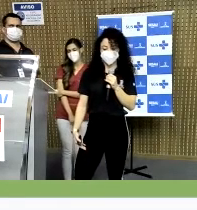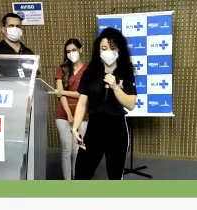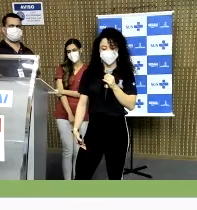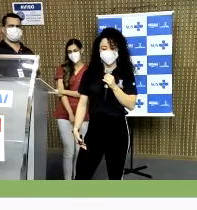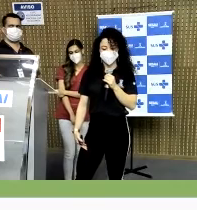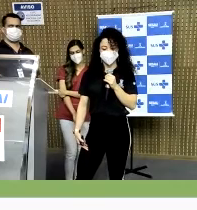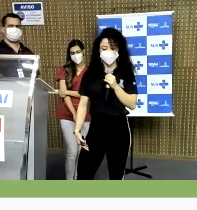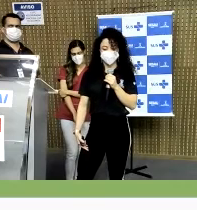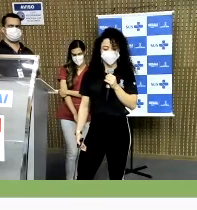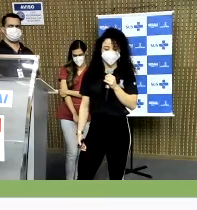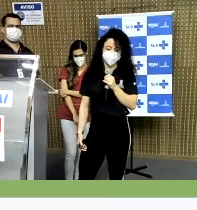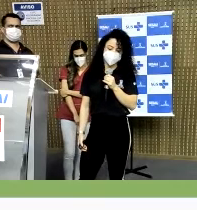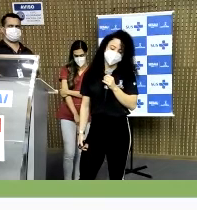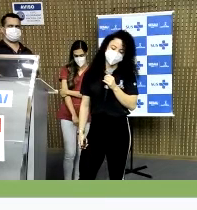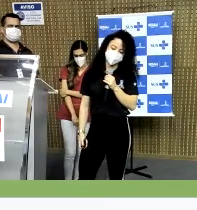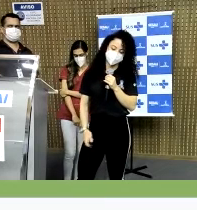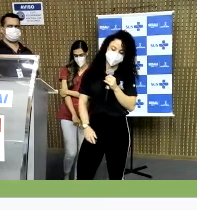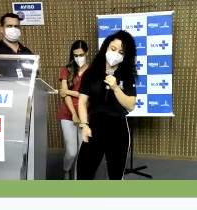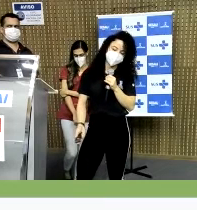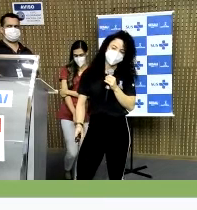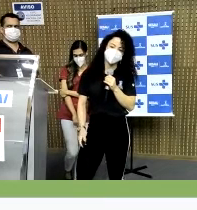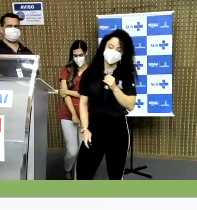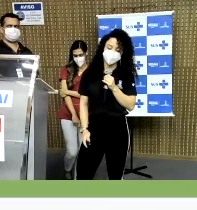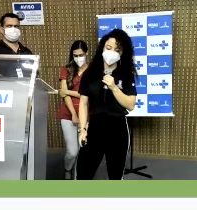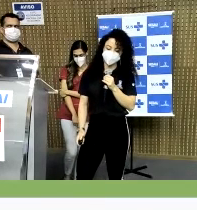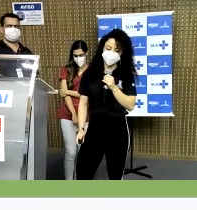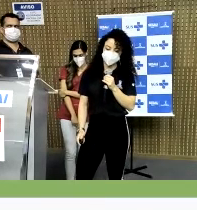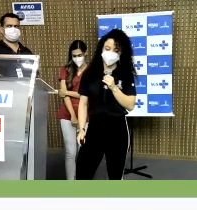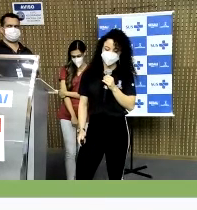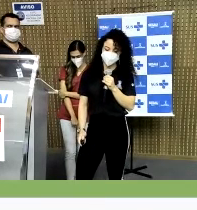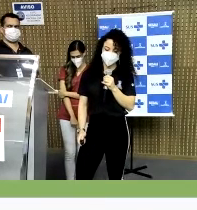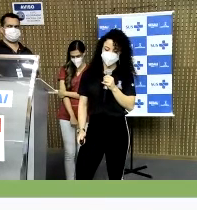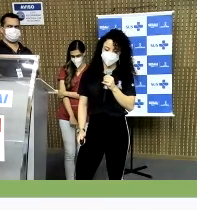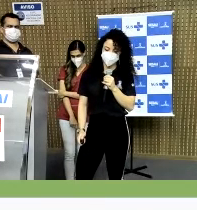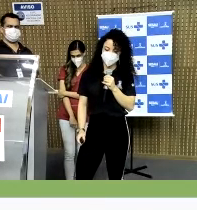domiciliar puérpera na primeira semana pós-parto, infelizmente a gente não foi realizado.